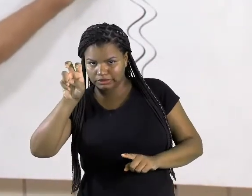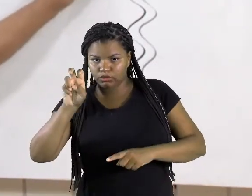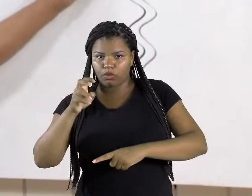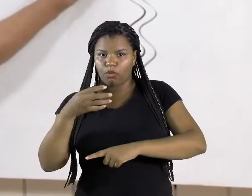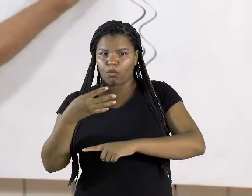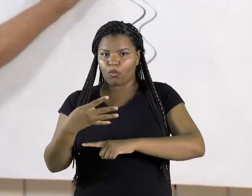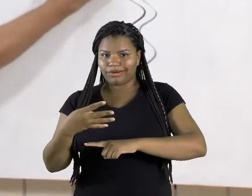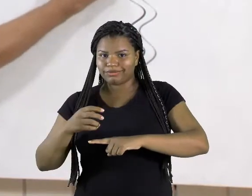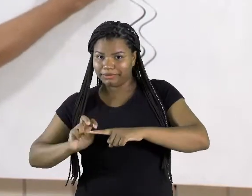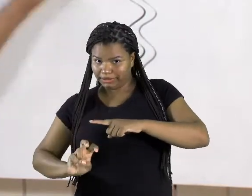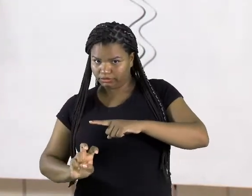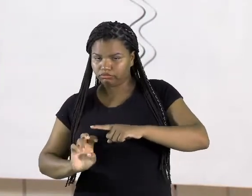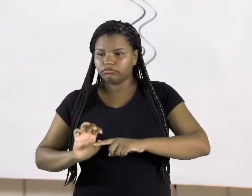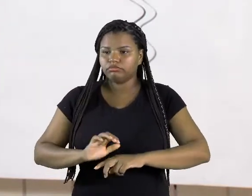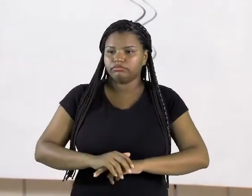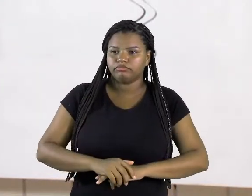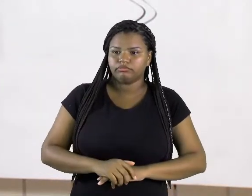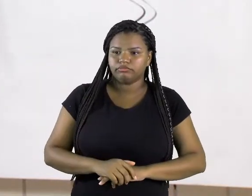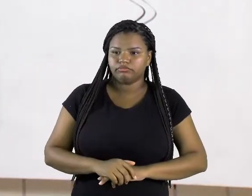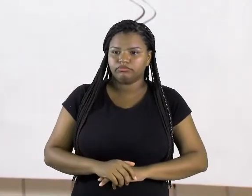beta.